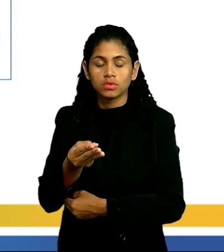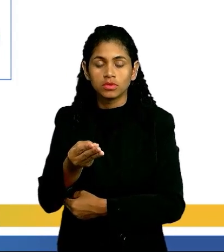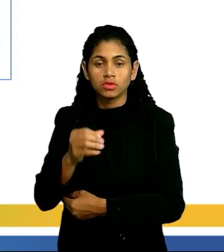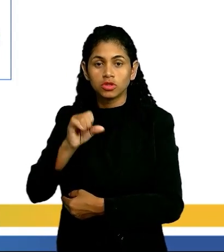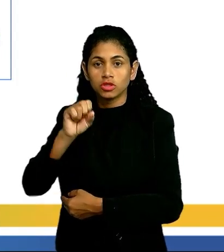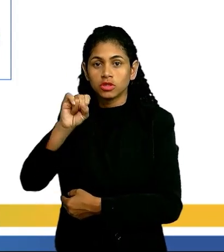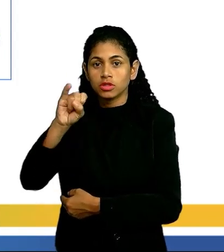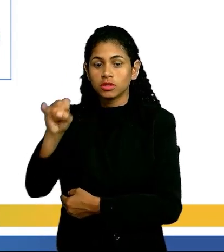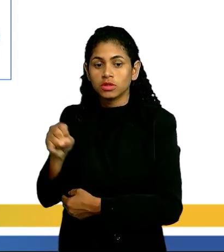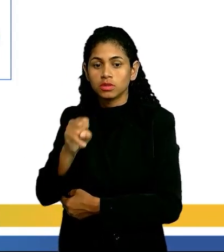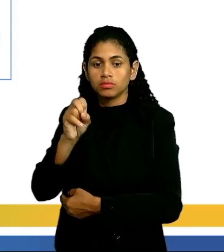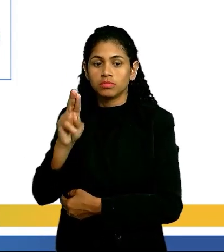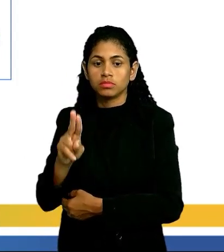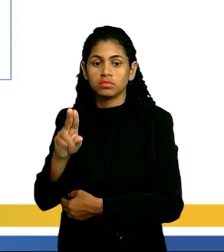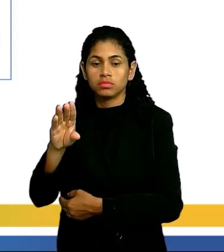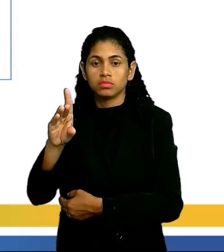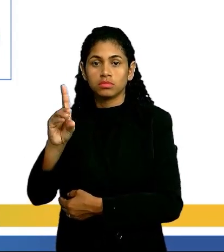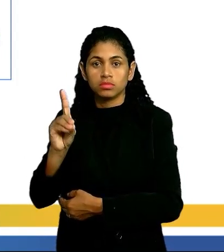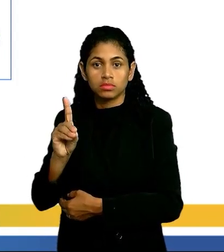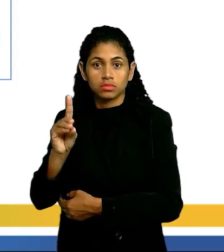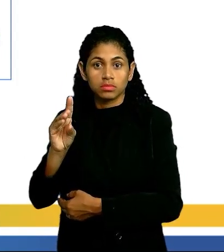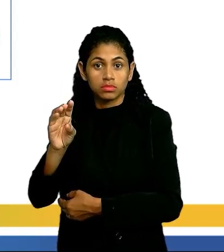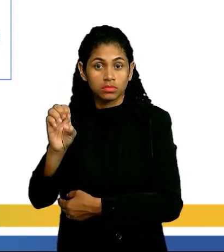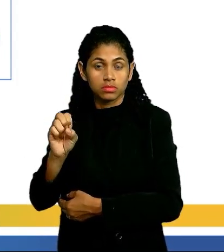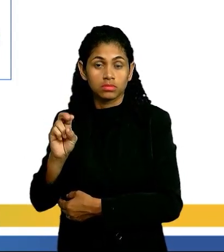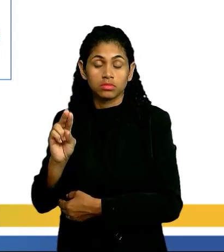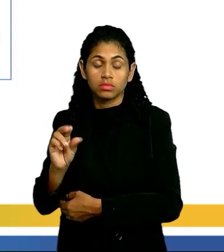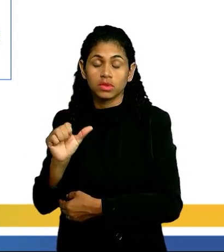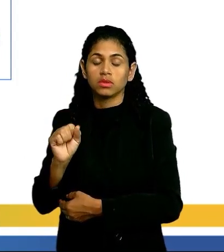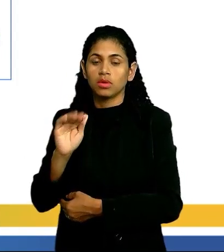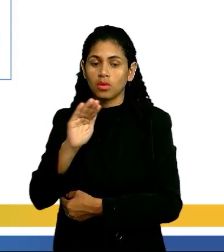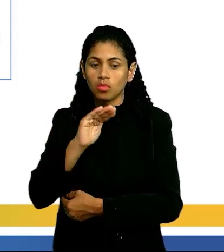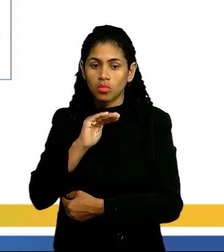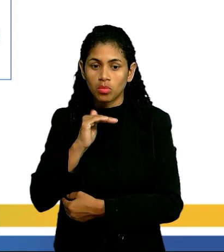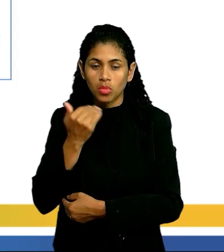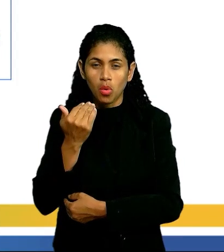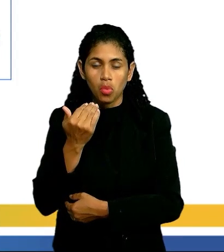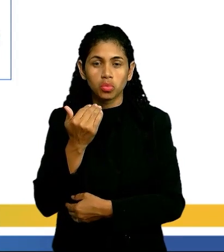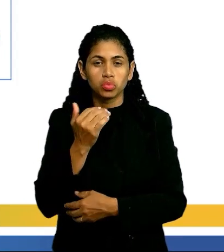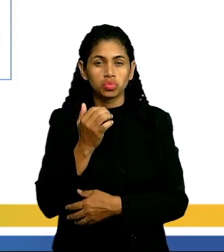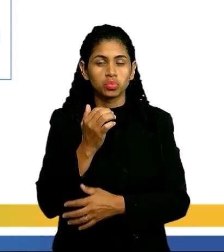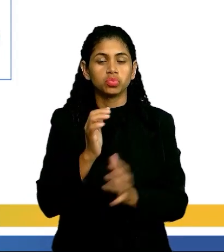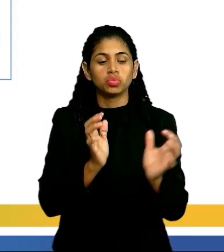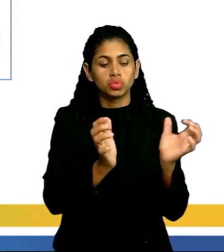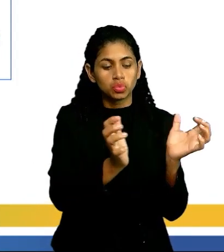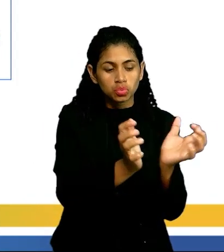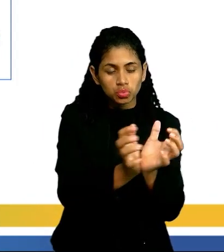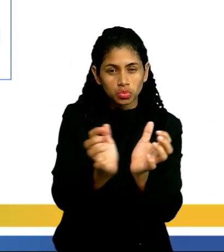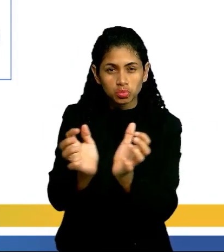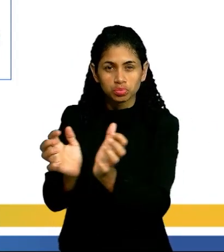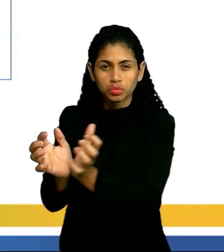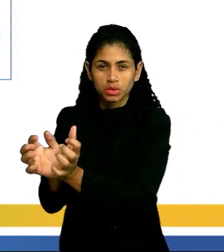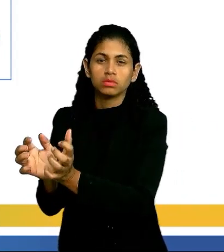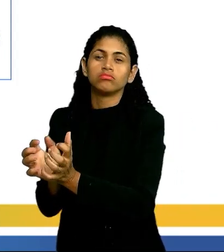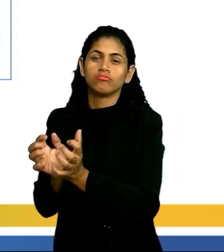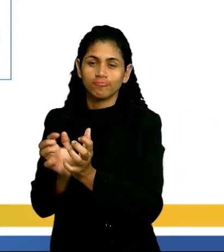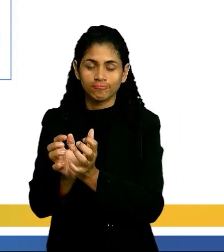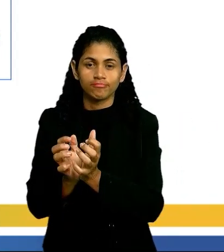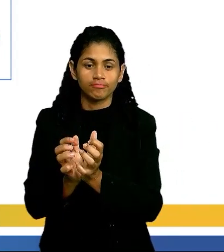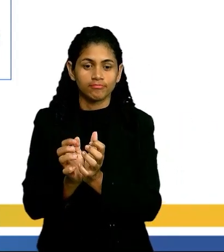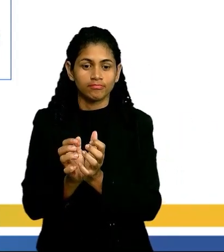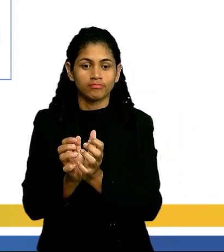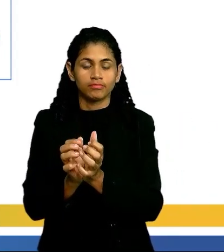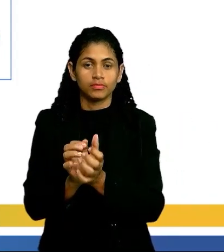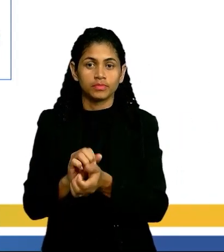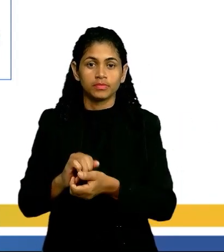ser mortos nos campos de concentração, né? Nesse sistema que o nazismo vai formular e que